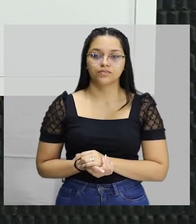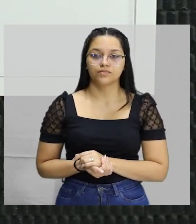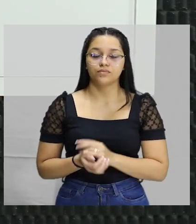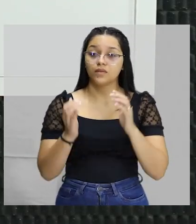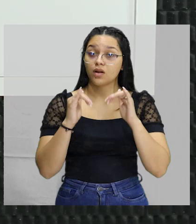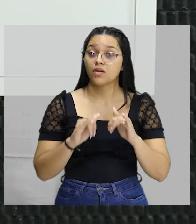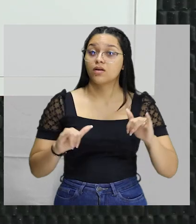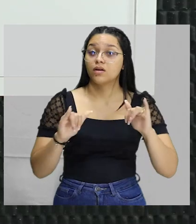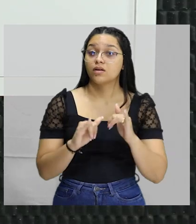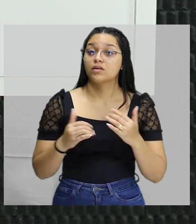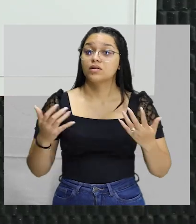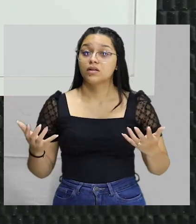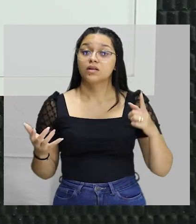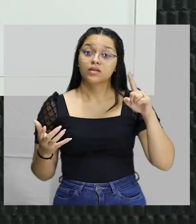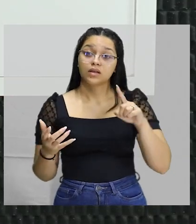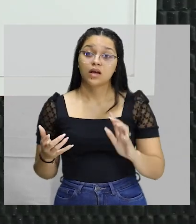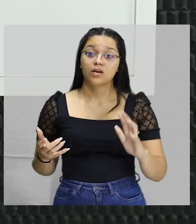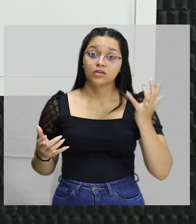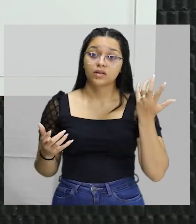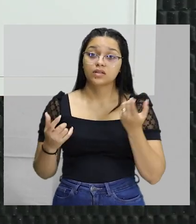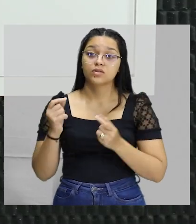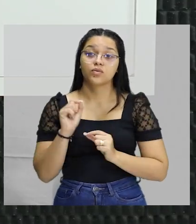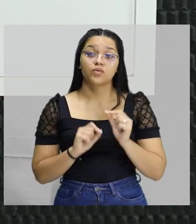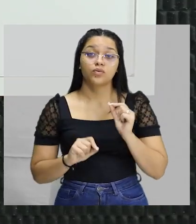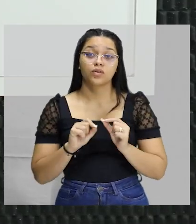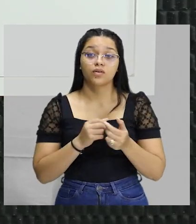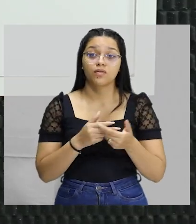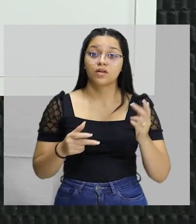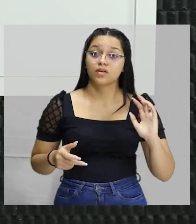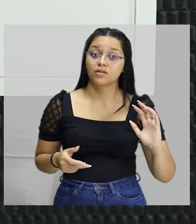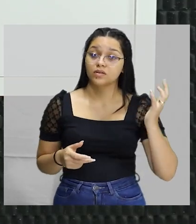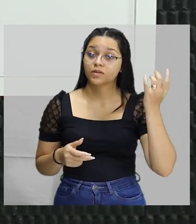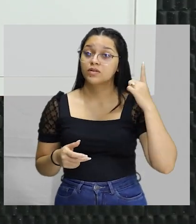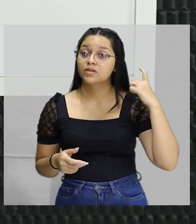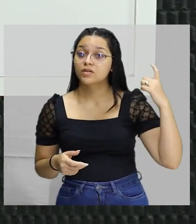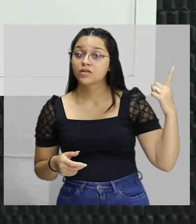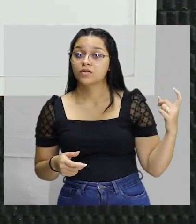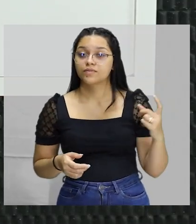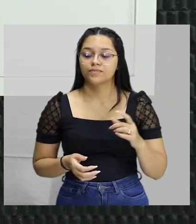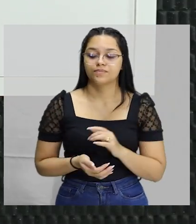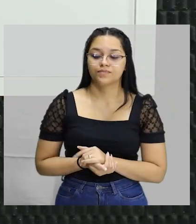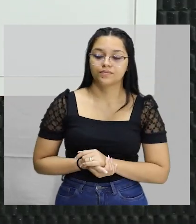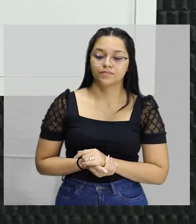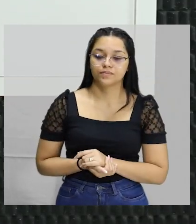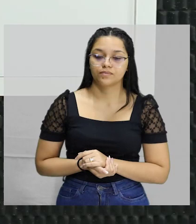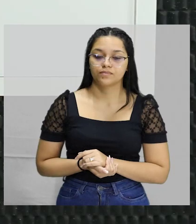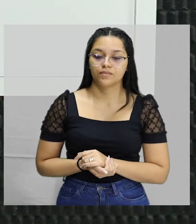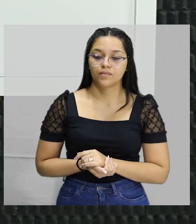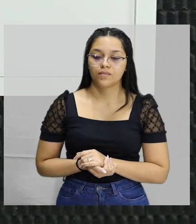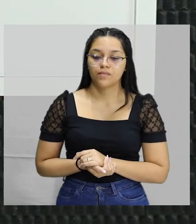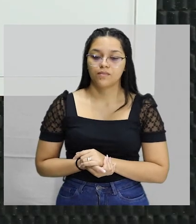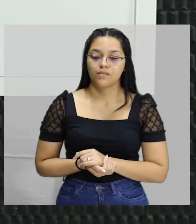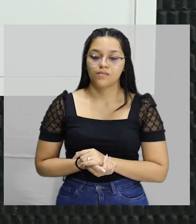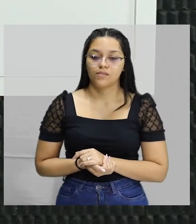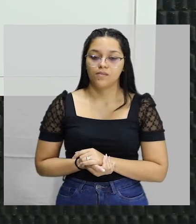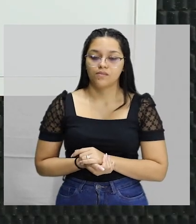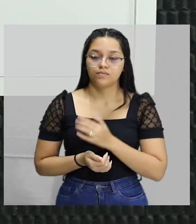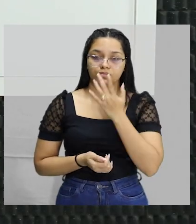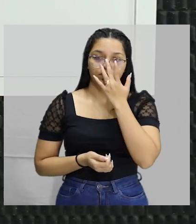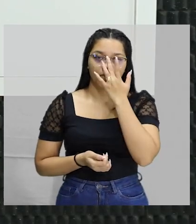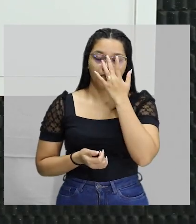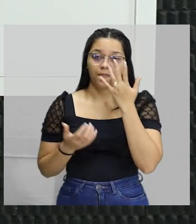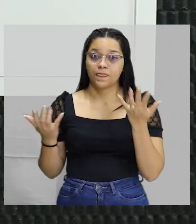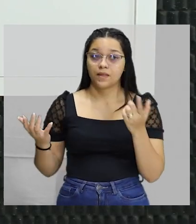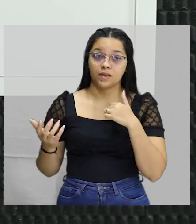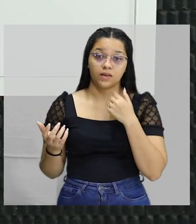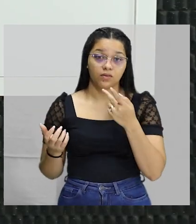informação, tá certo? Isso acontece graças a esses fenômenos sonoros, tá ok? Graças a esses fenômenos sonoros. Então, eu estou